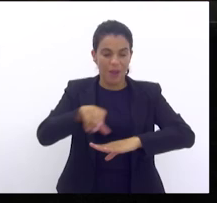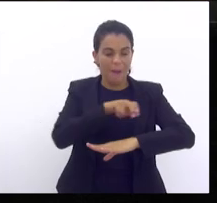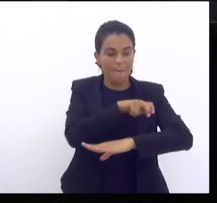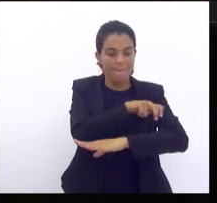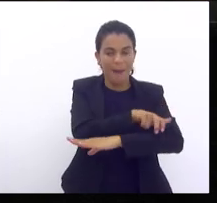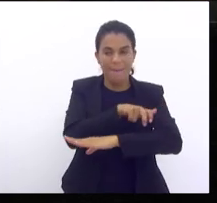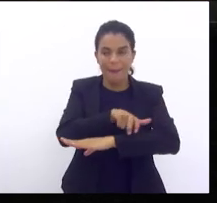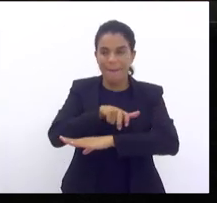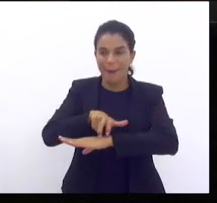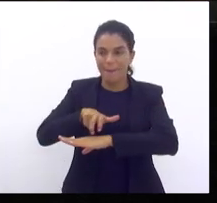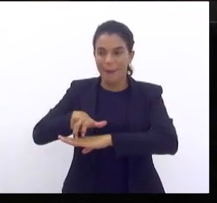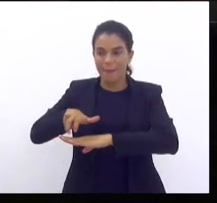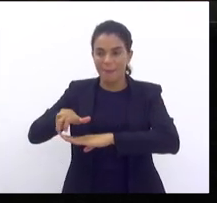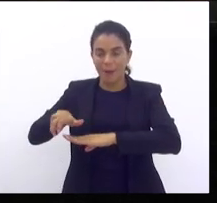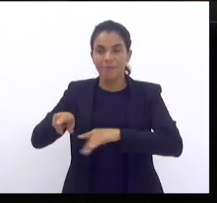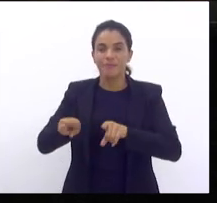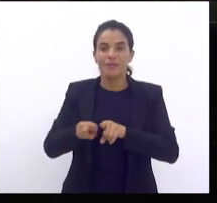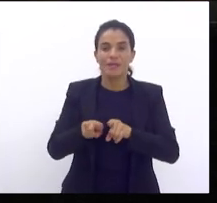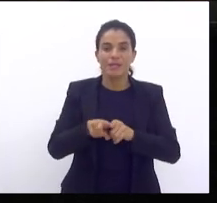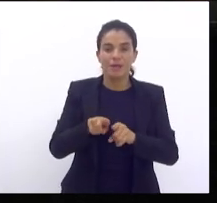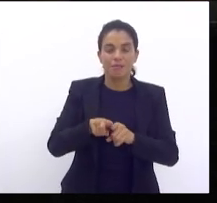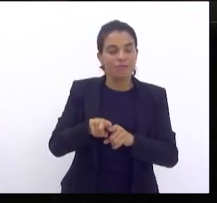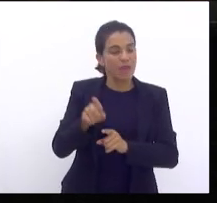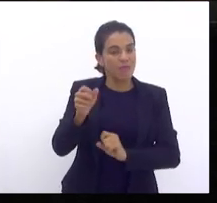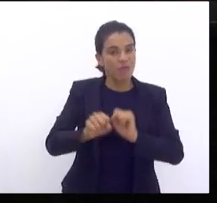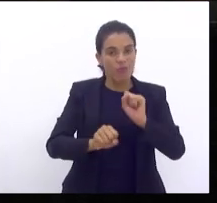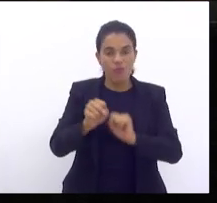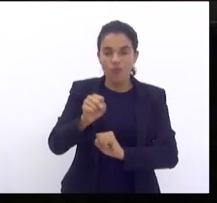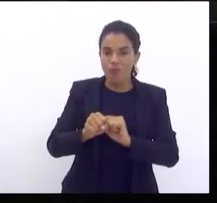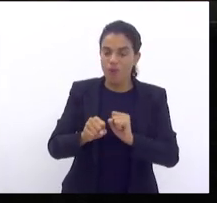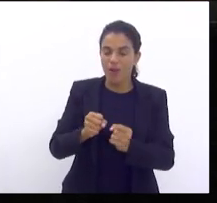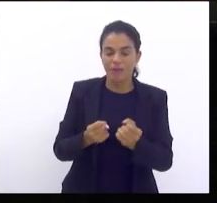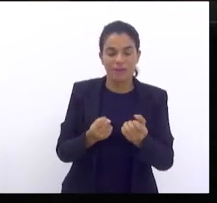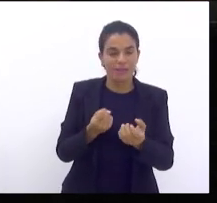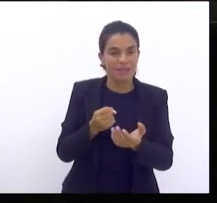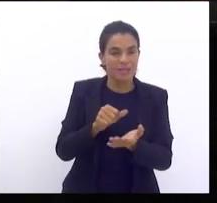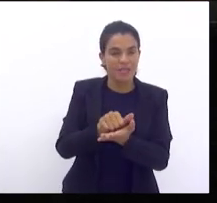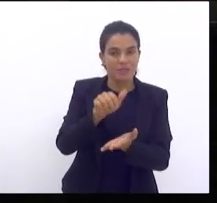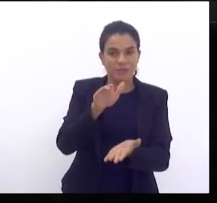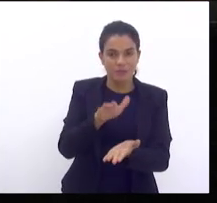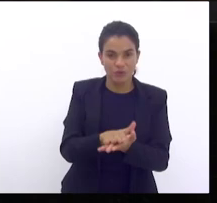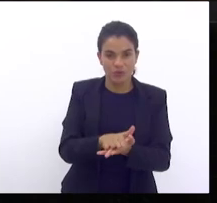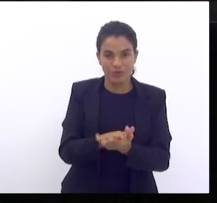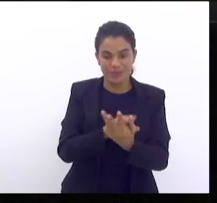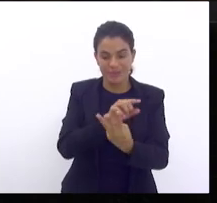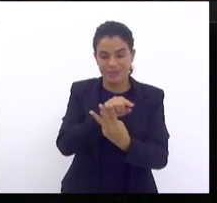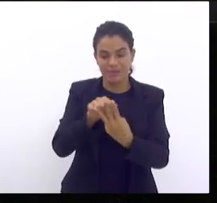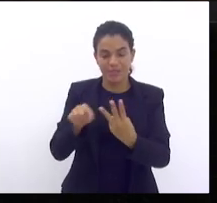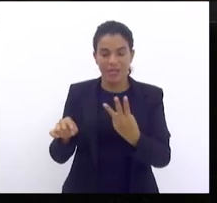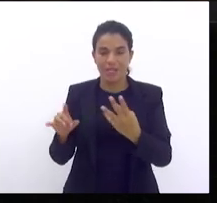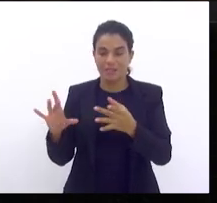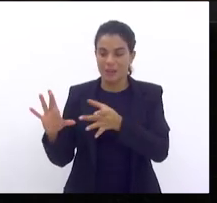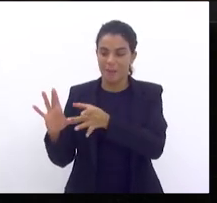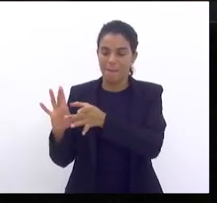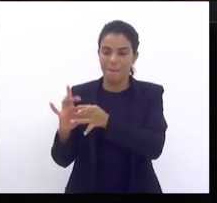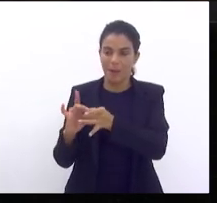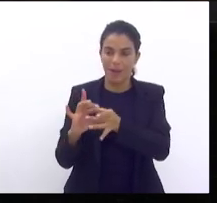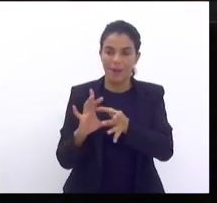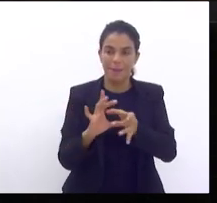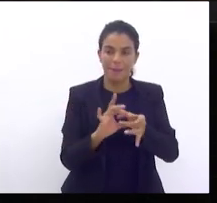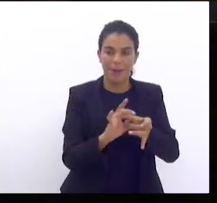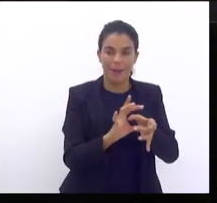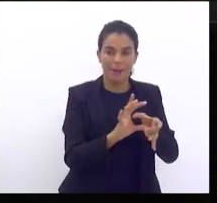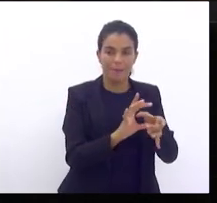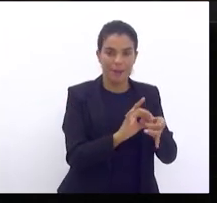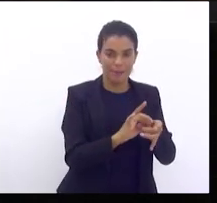a indústria das multas Quando essas três mazelas se associam além da da